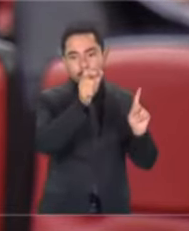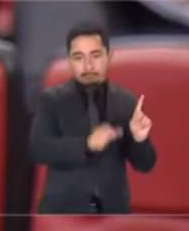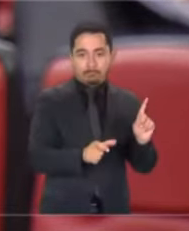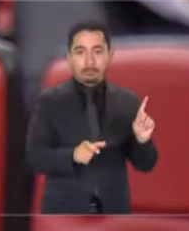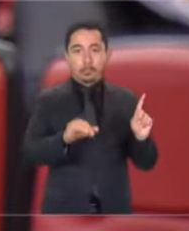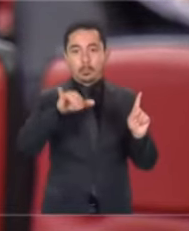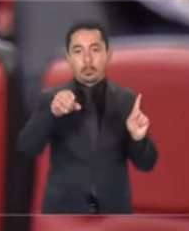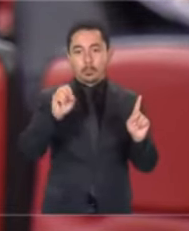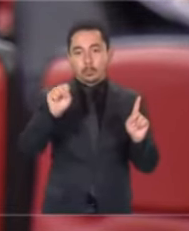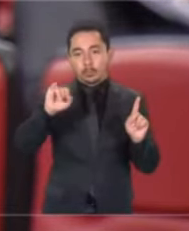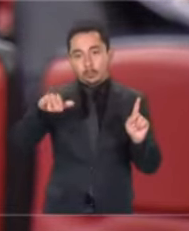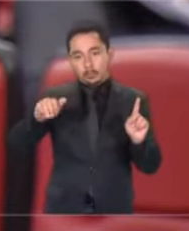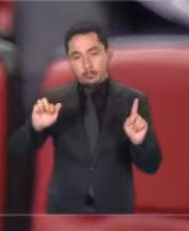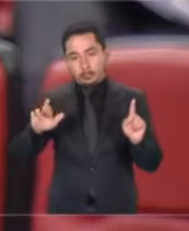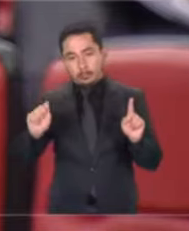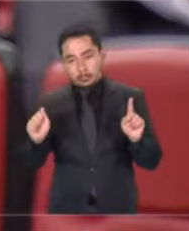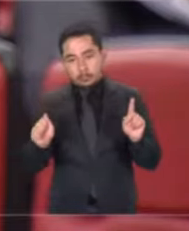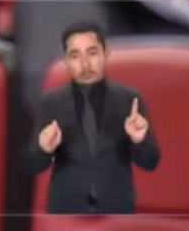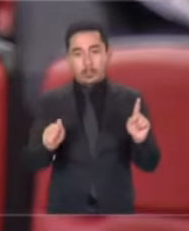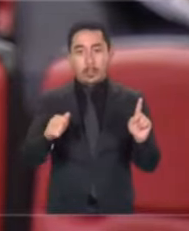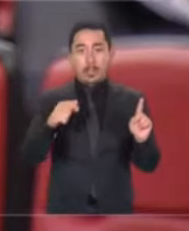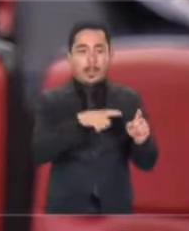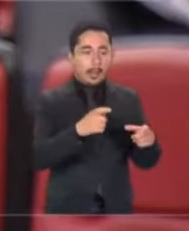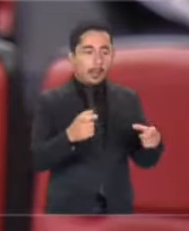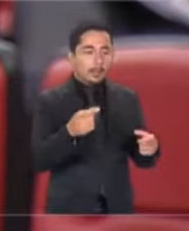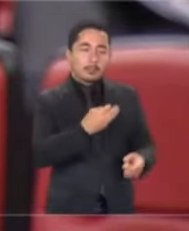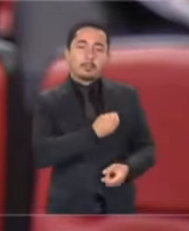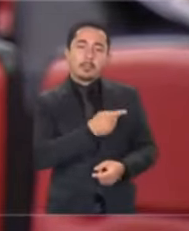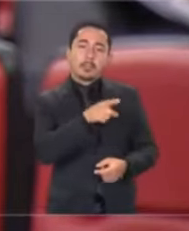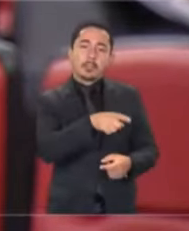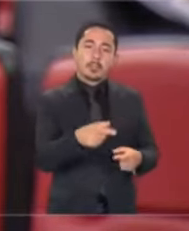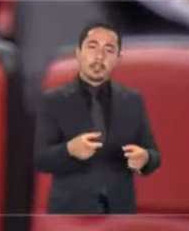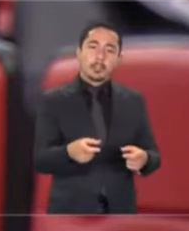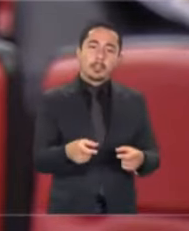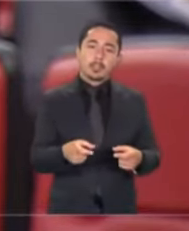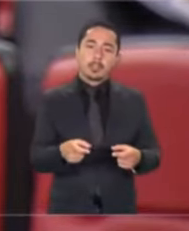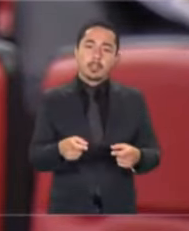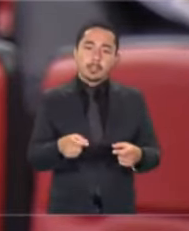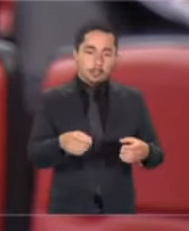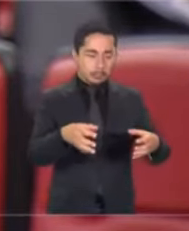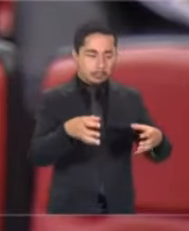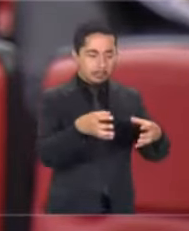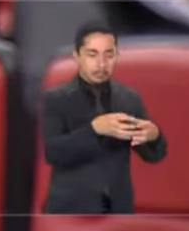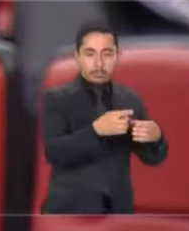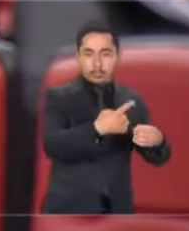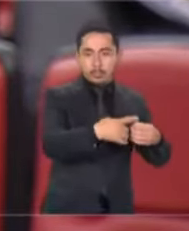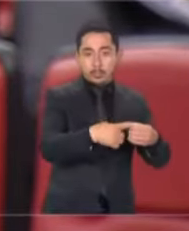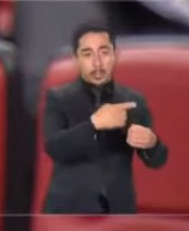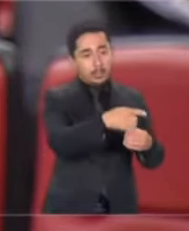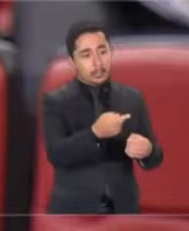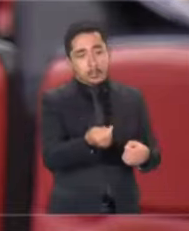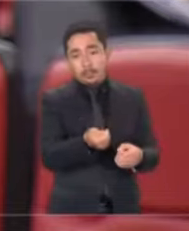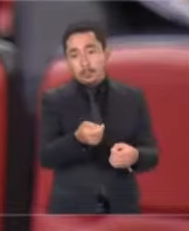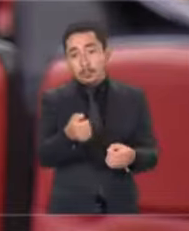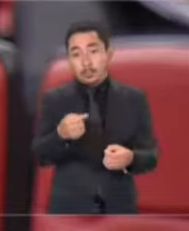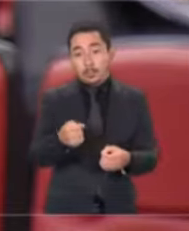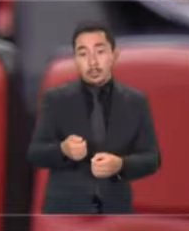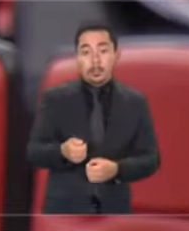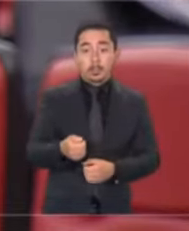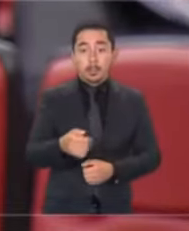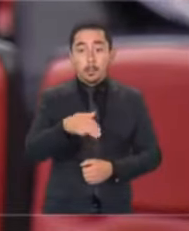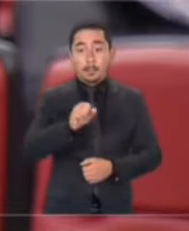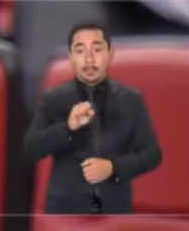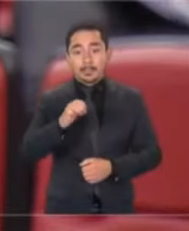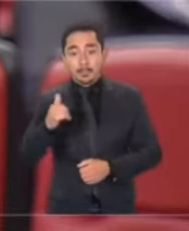residente, domiciliada, no minúsculo povoado de Pacas de Marçal, que no último IBGE contou com menos de 200 habitantes, vinculado